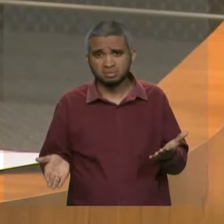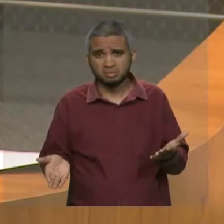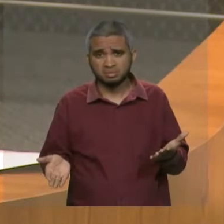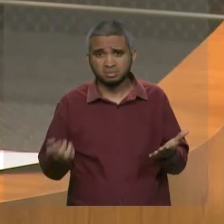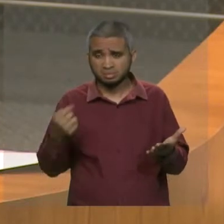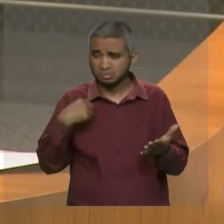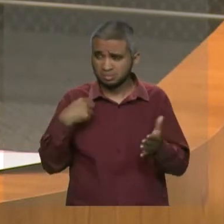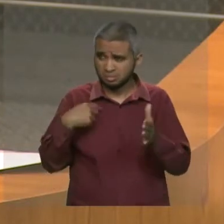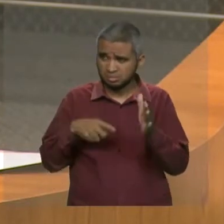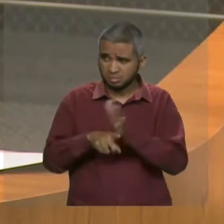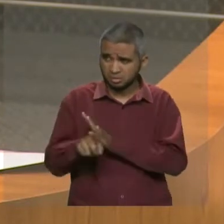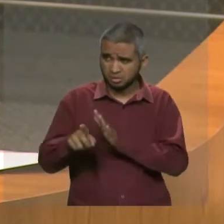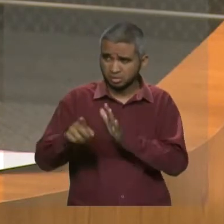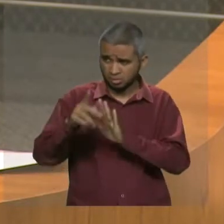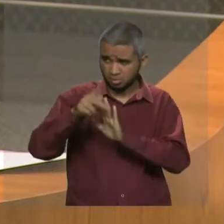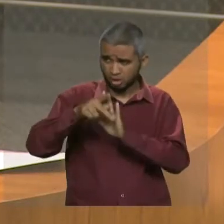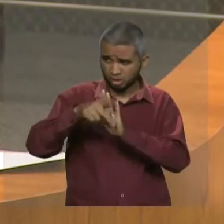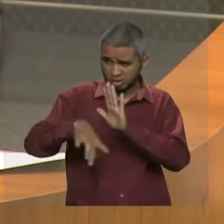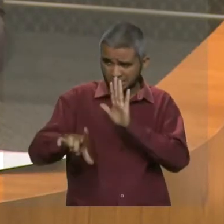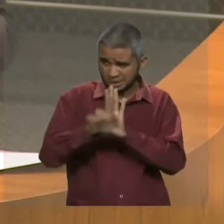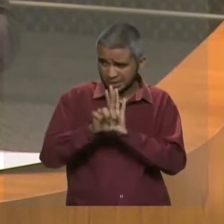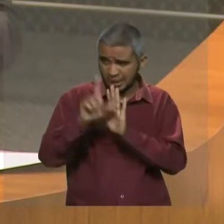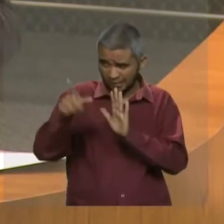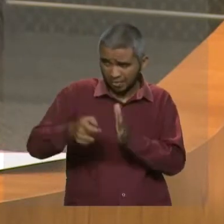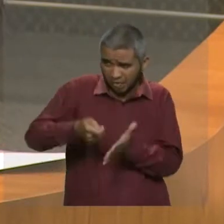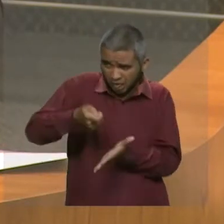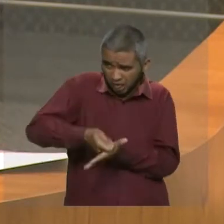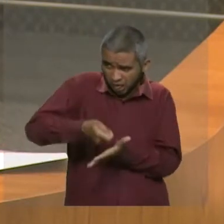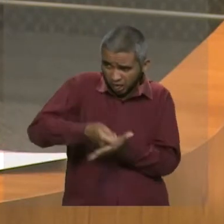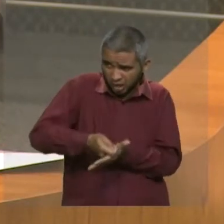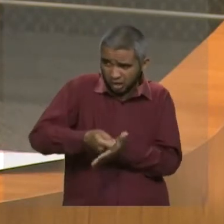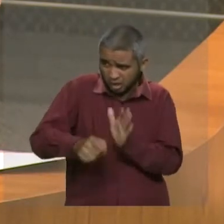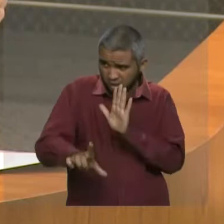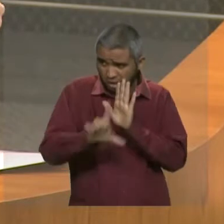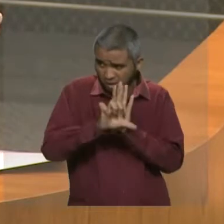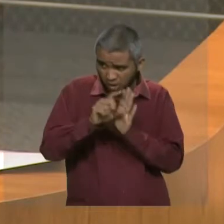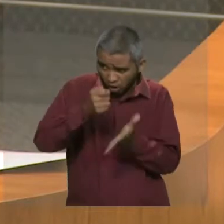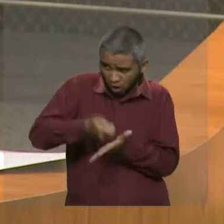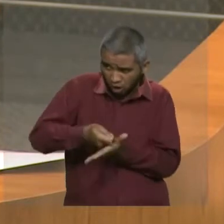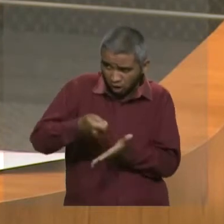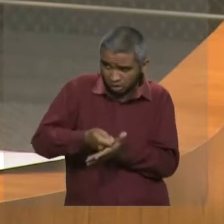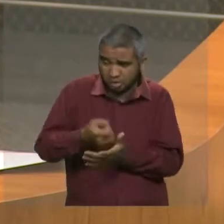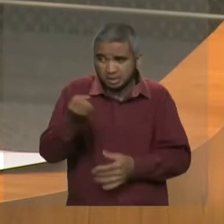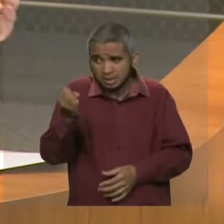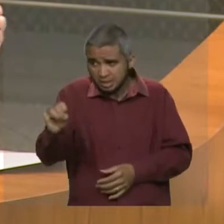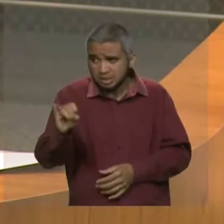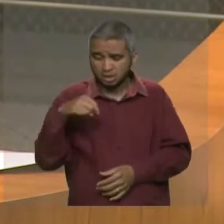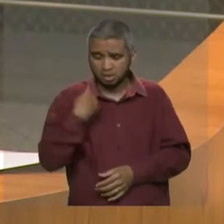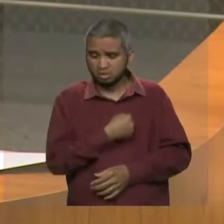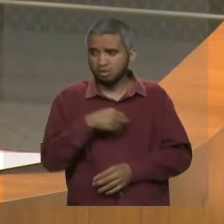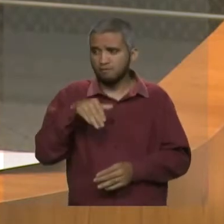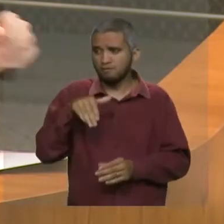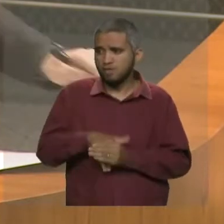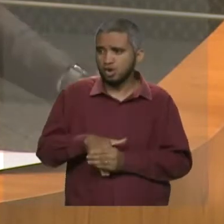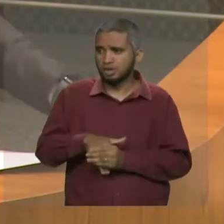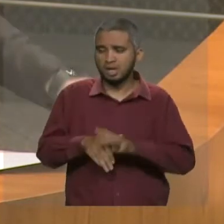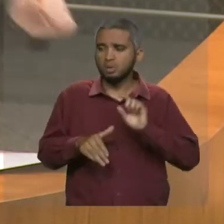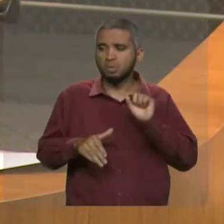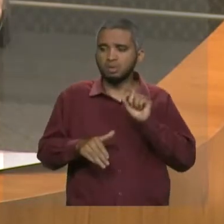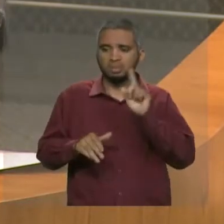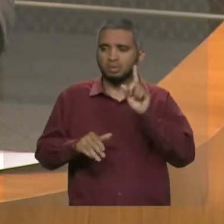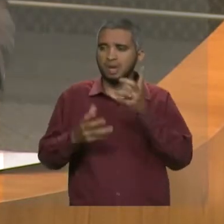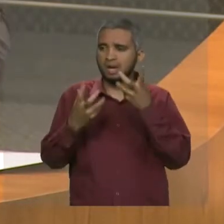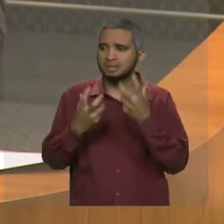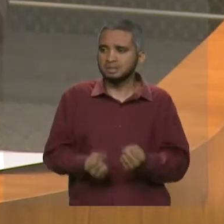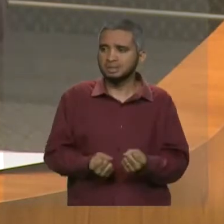uma exigência legal. Se a gente votar contra o projeto de lei, se vai ter alguma penalidade para o Estado do Maranhão. Se a